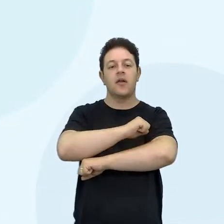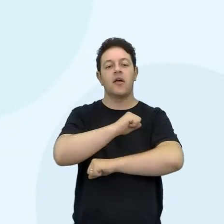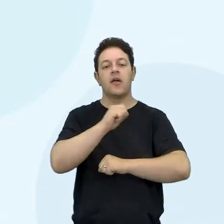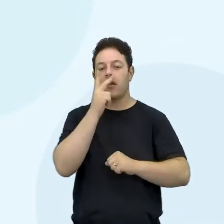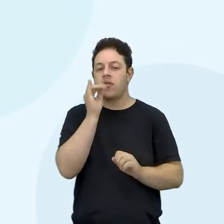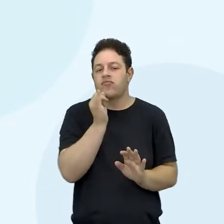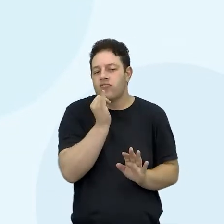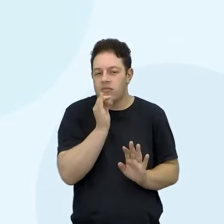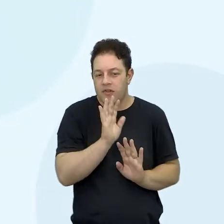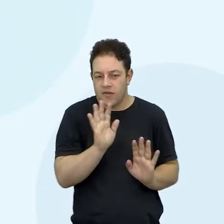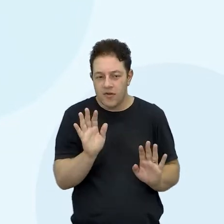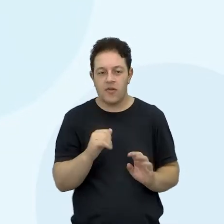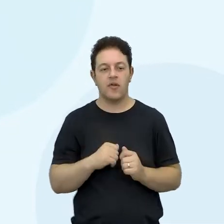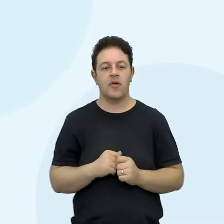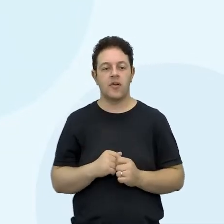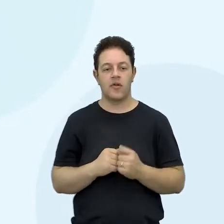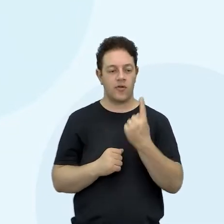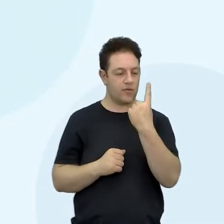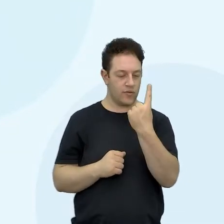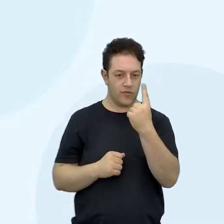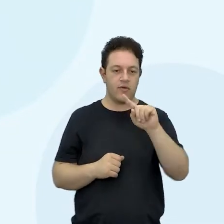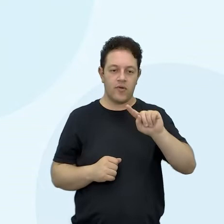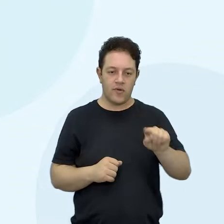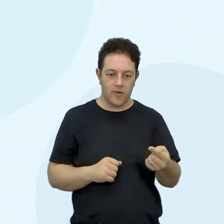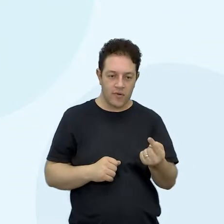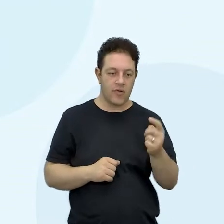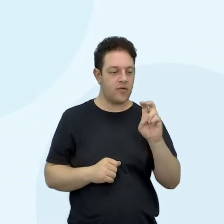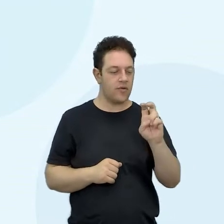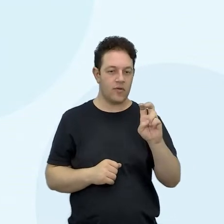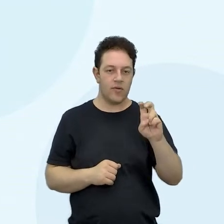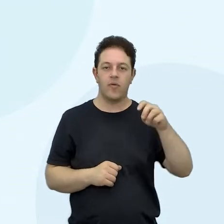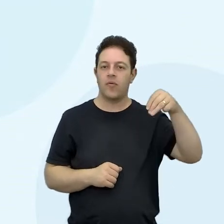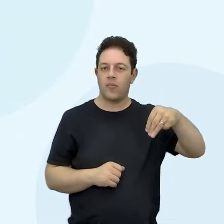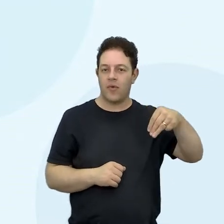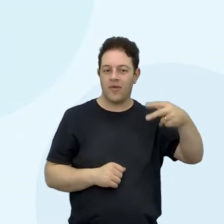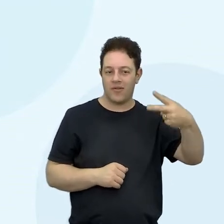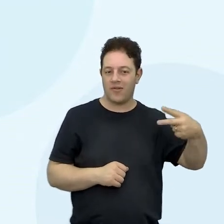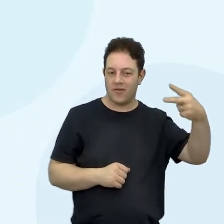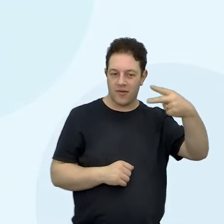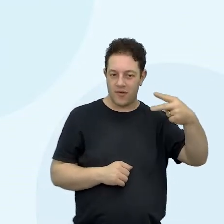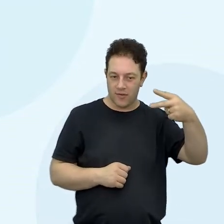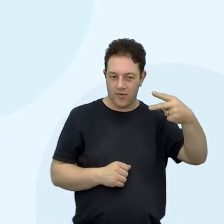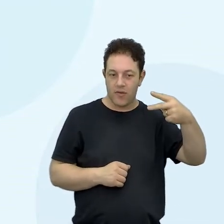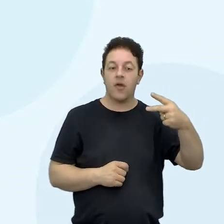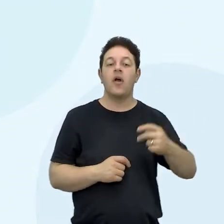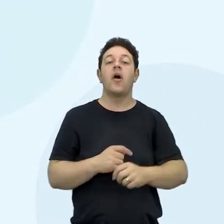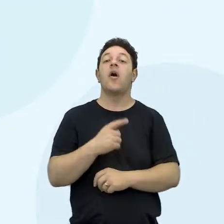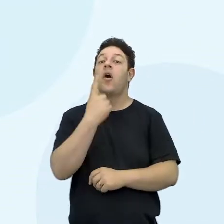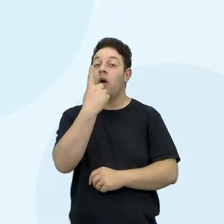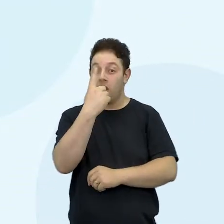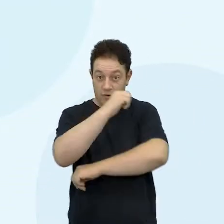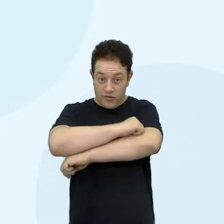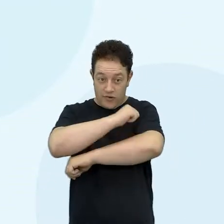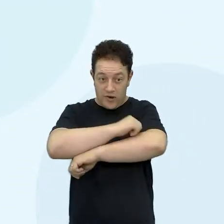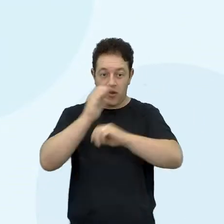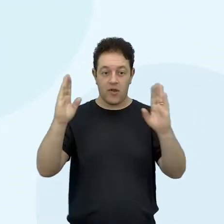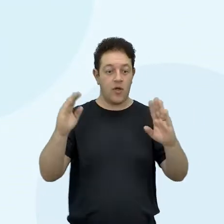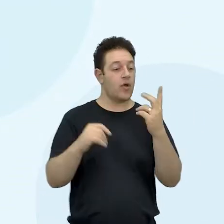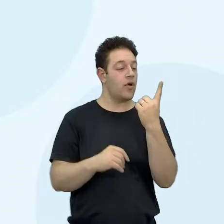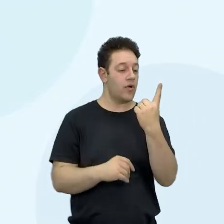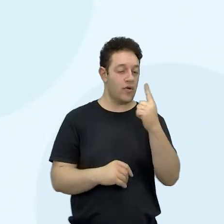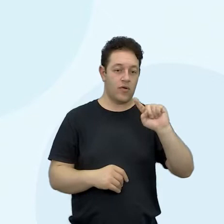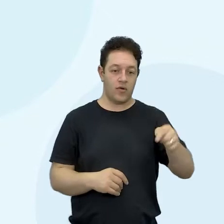de exemplo, de 1,5 metro quadrado. A gente fez uma janela de 1 por 1